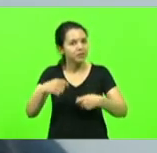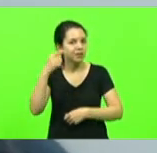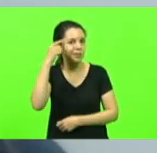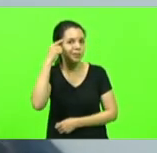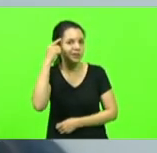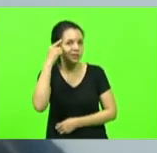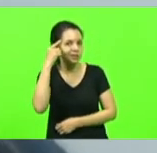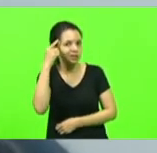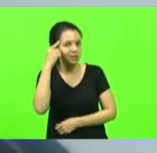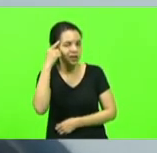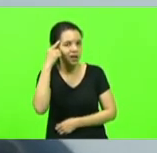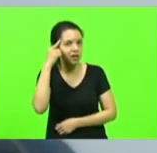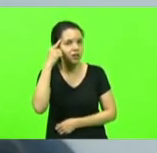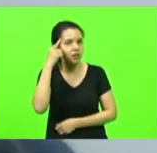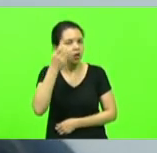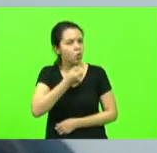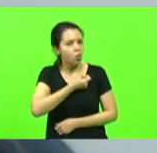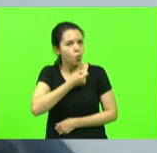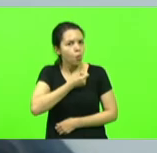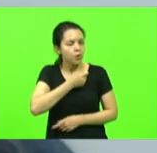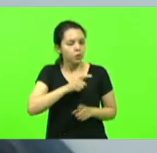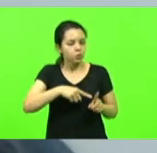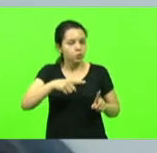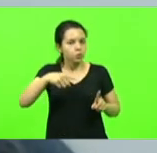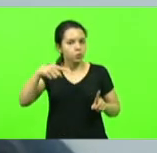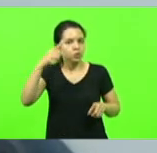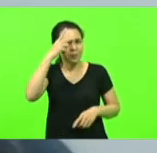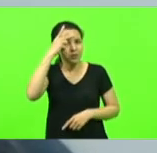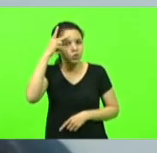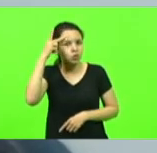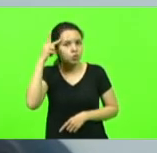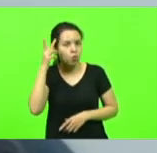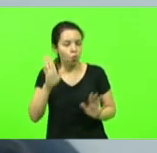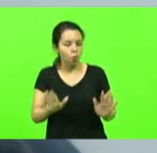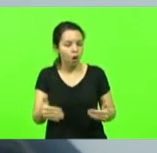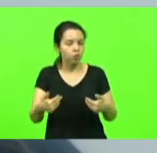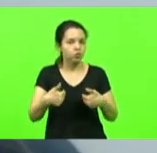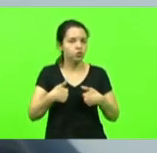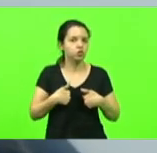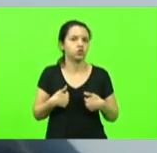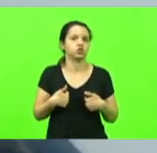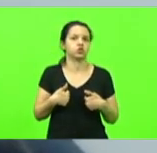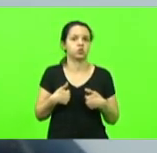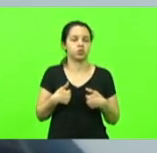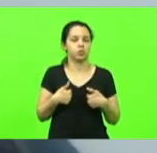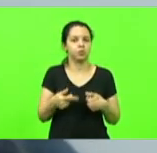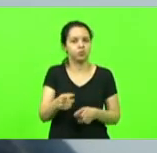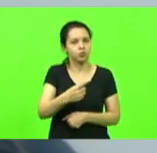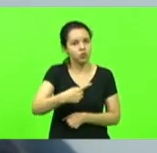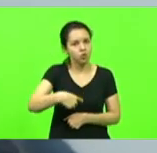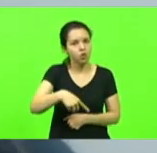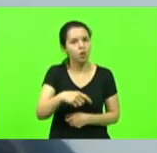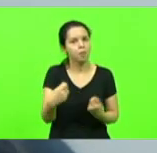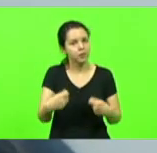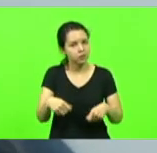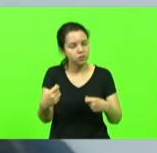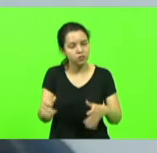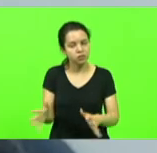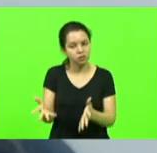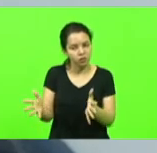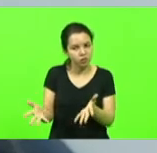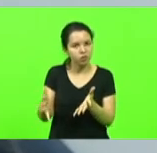desse número crescente de pessoas com autismo sendo diagnosticadas, esse incentivo na área da